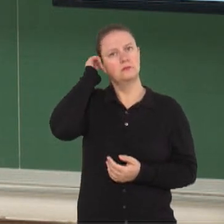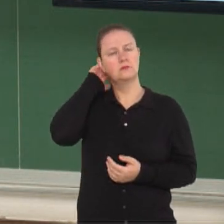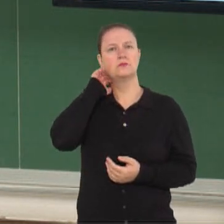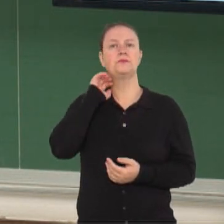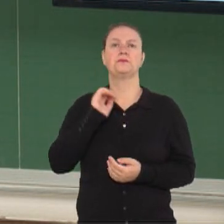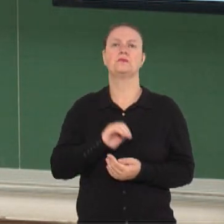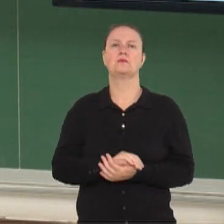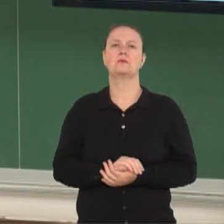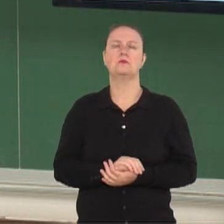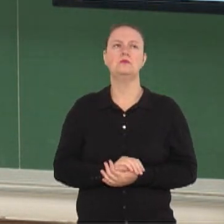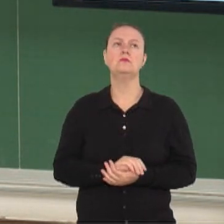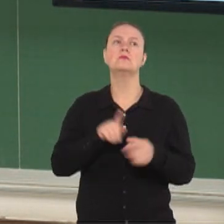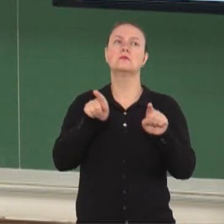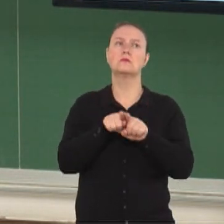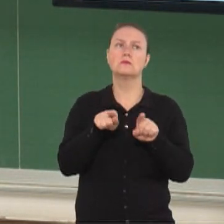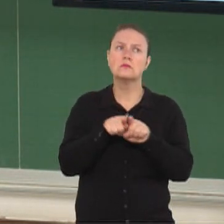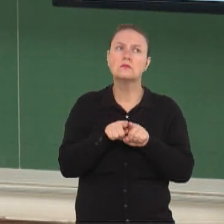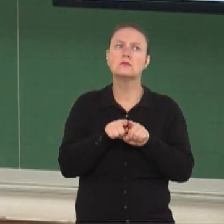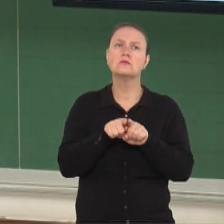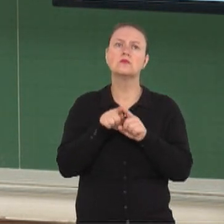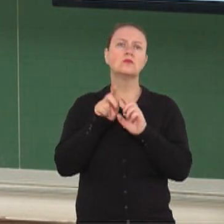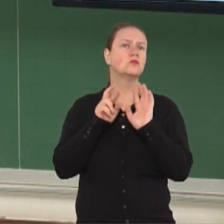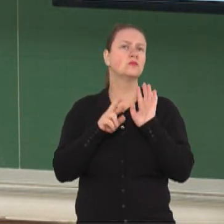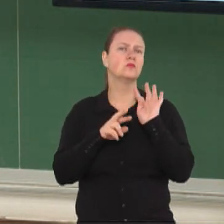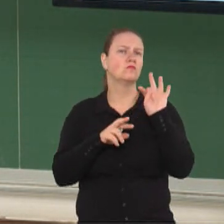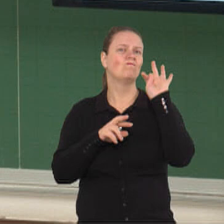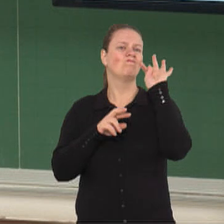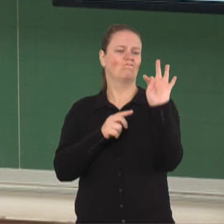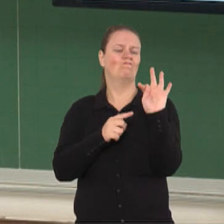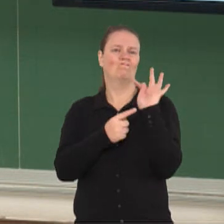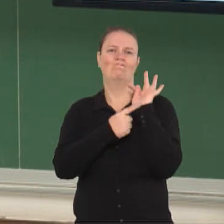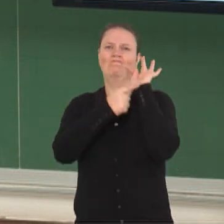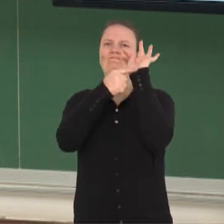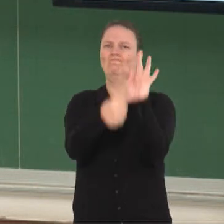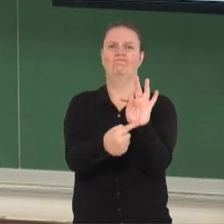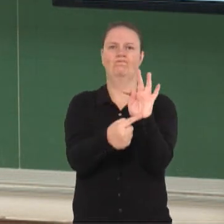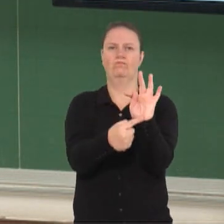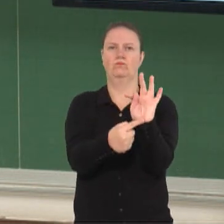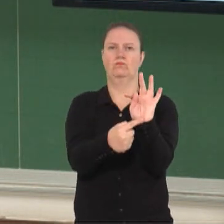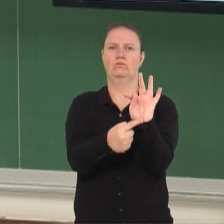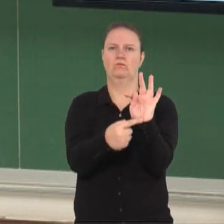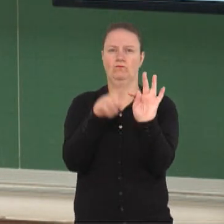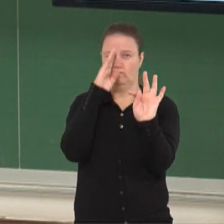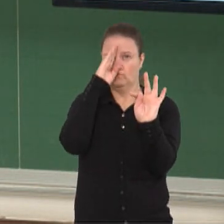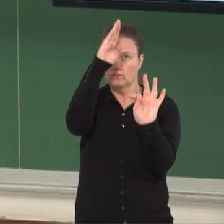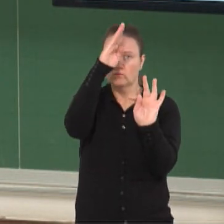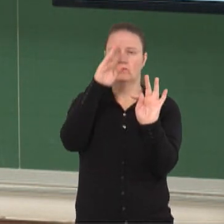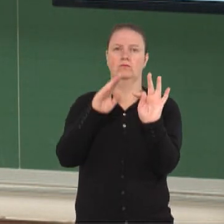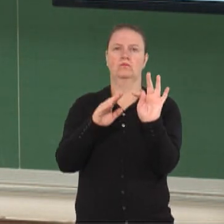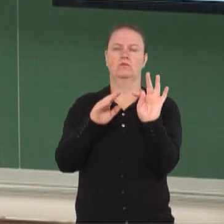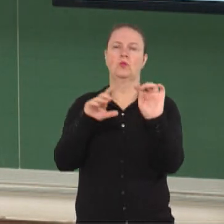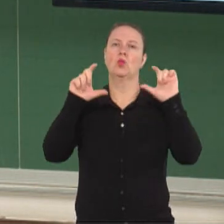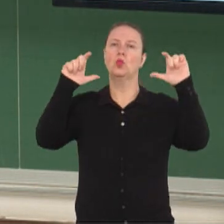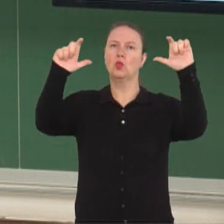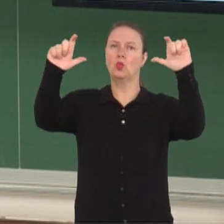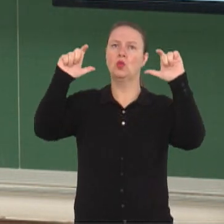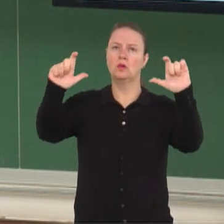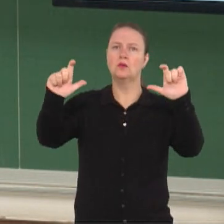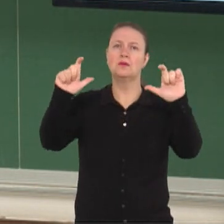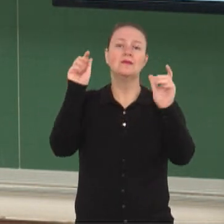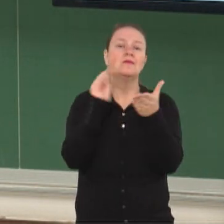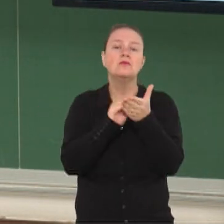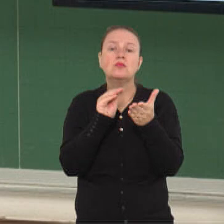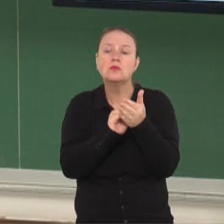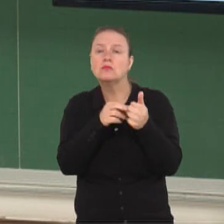Por isso que é legal utilizar o fator comum em evidência quando você tem uma equação do segundo grau incompleta, né? Só tem